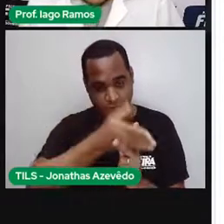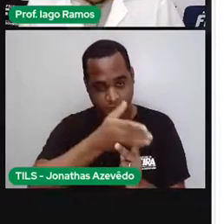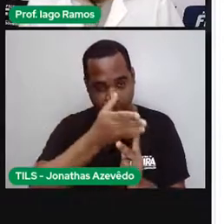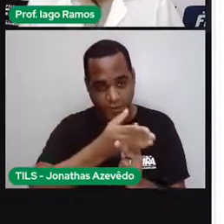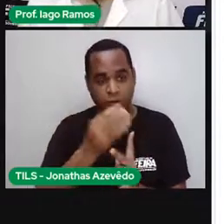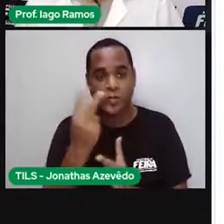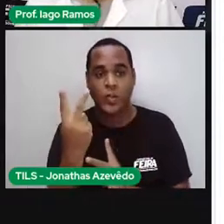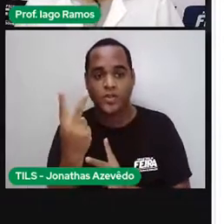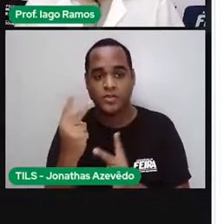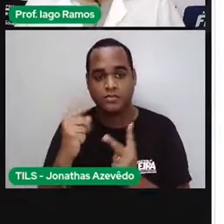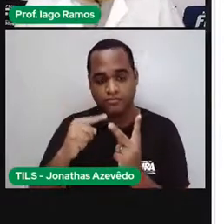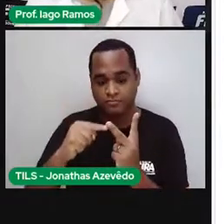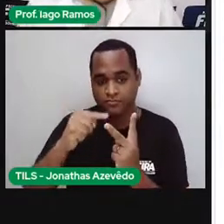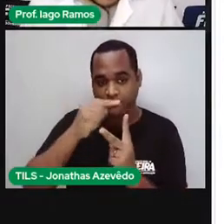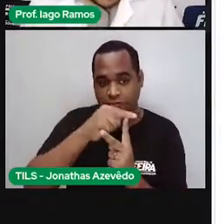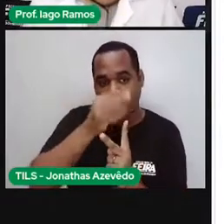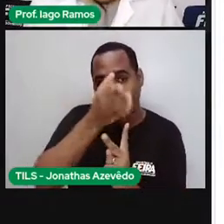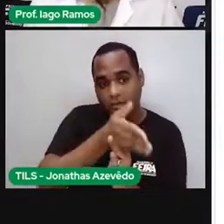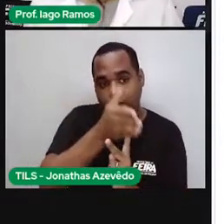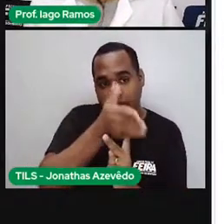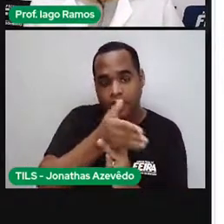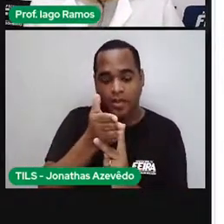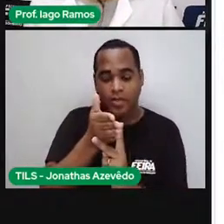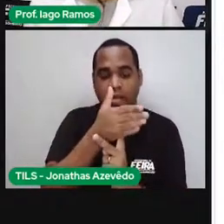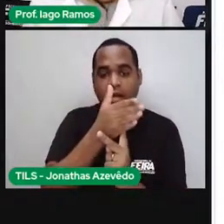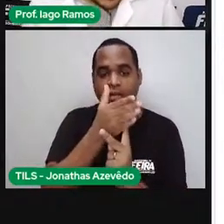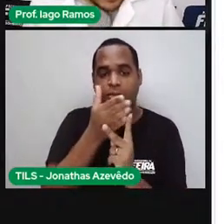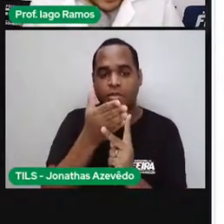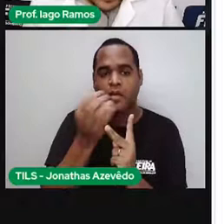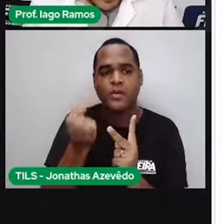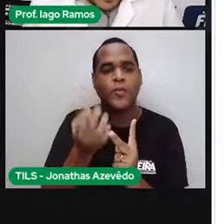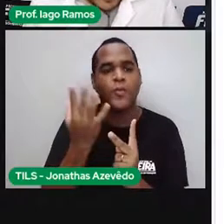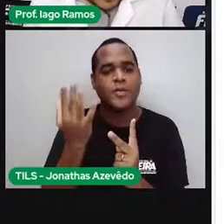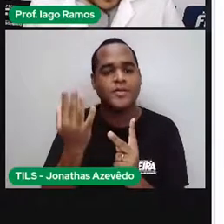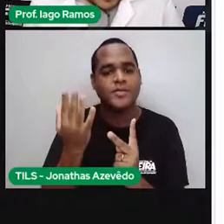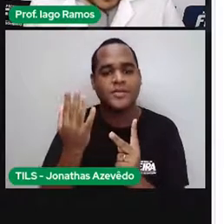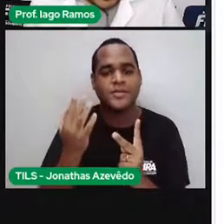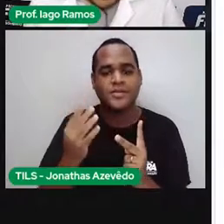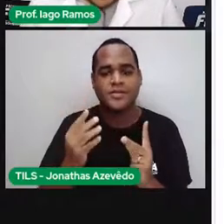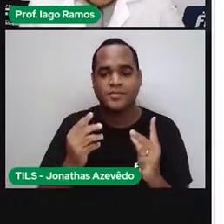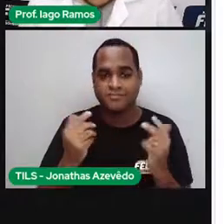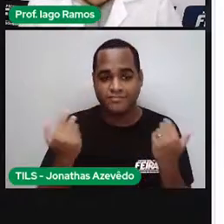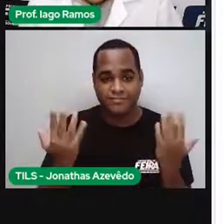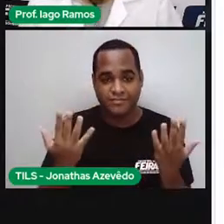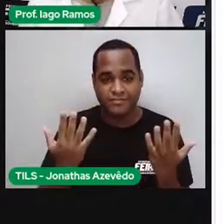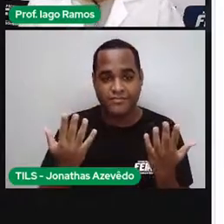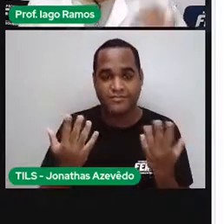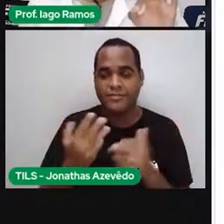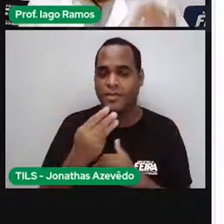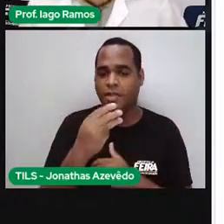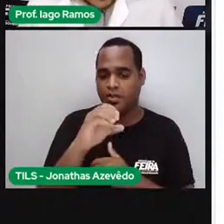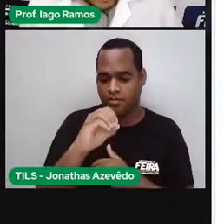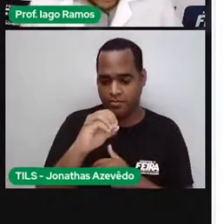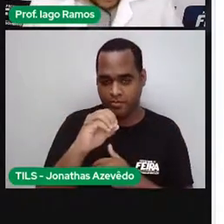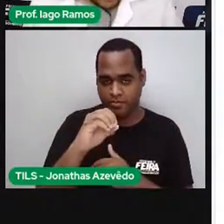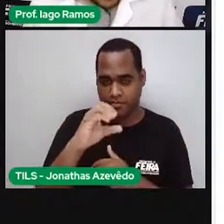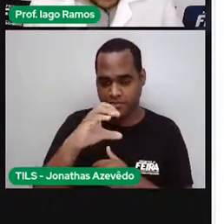é dividido por 2 e limpa centímetros